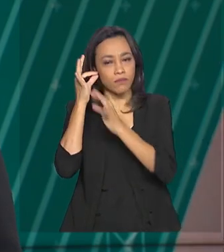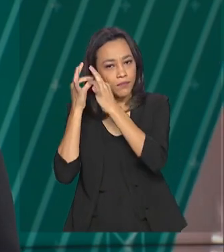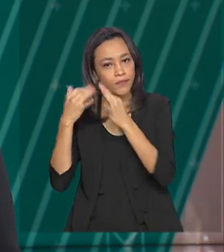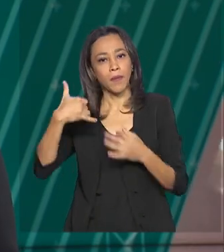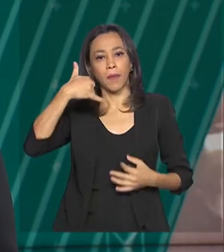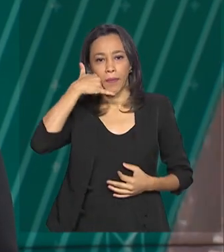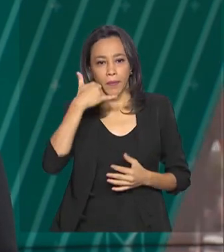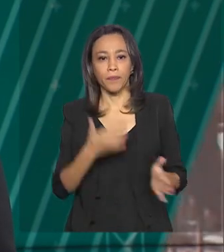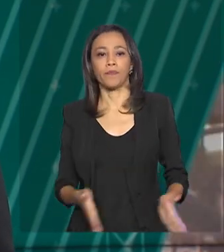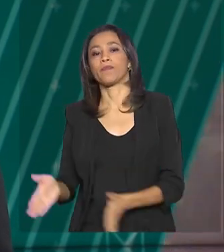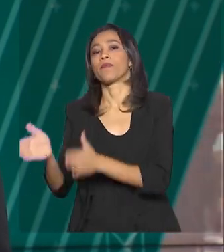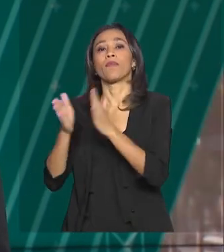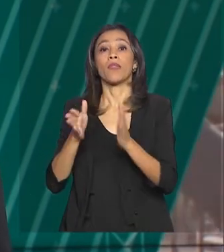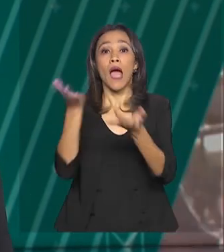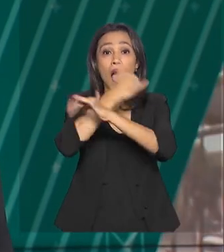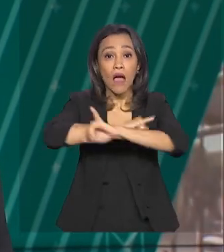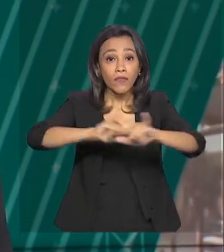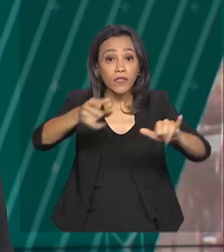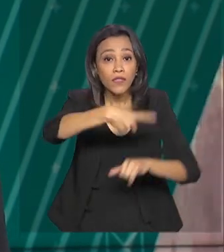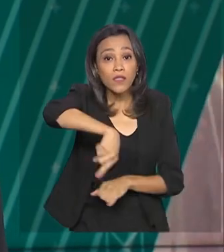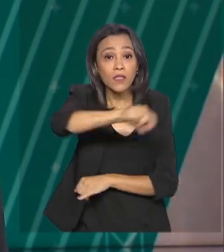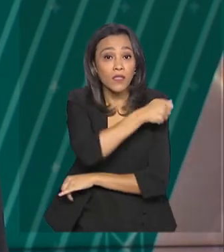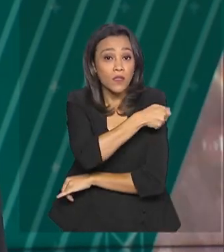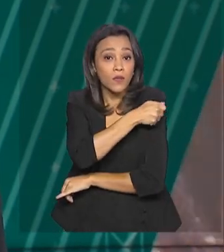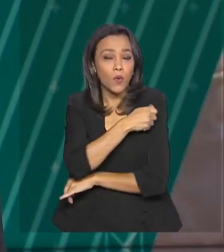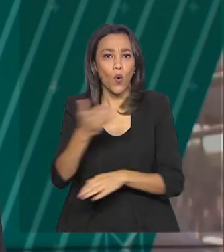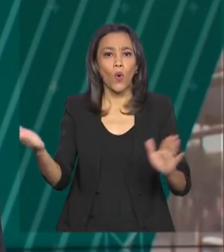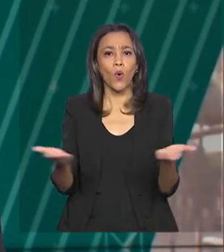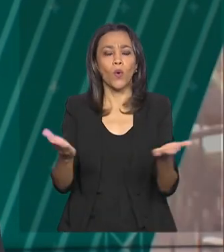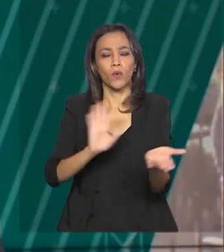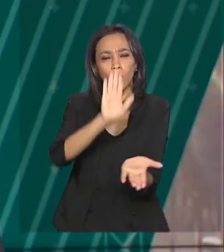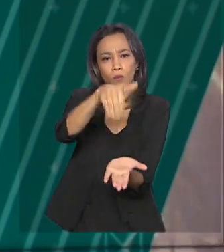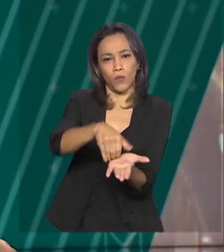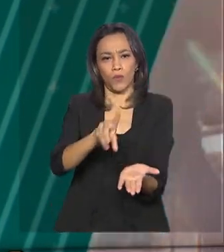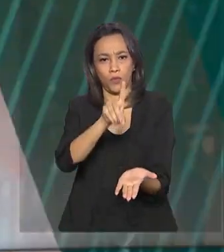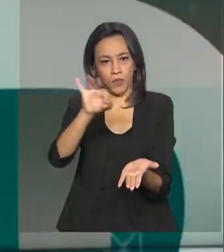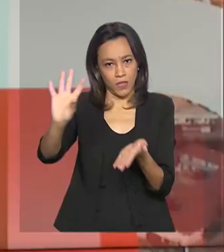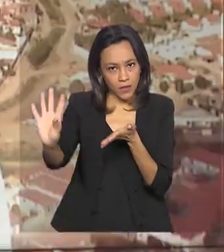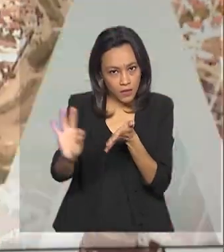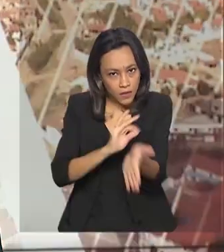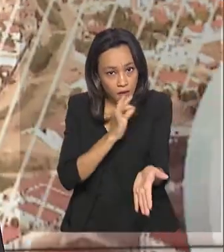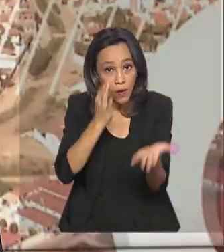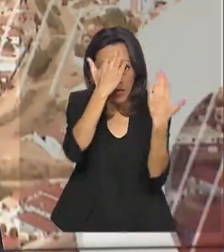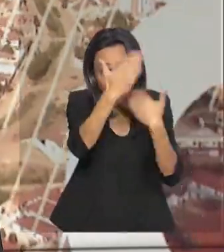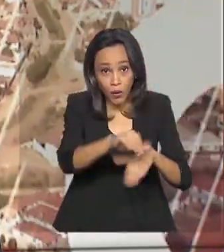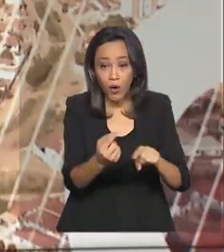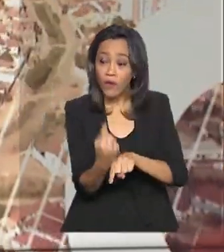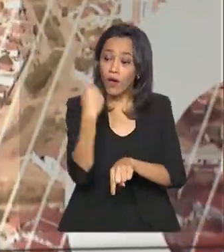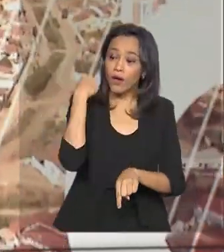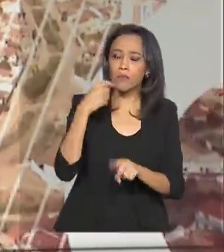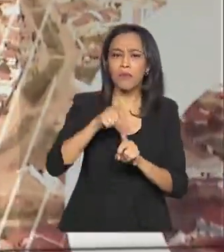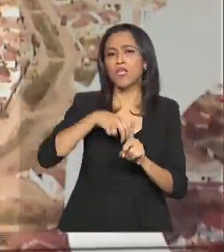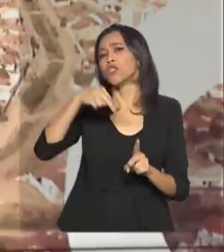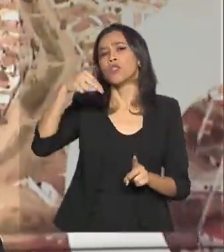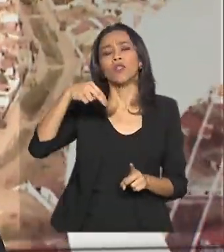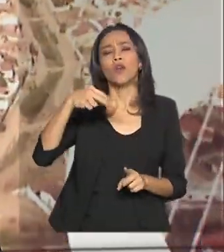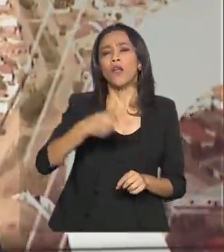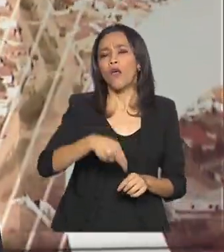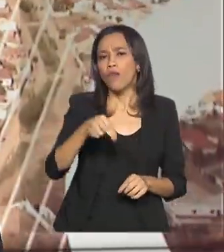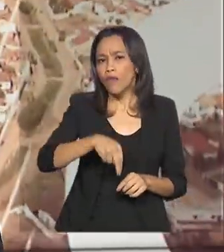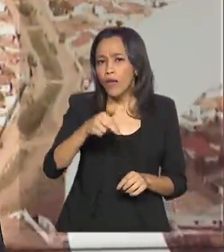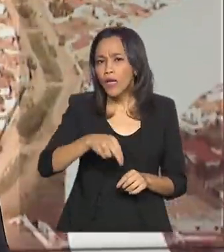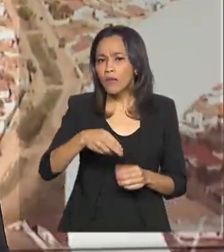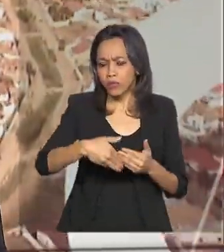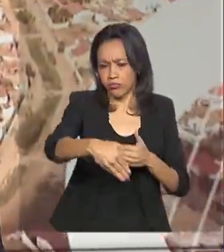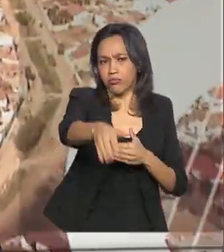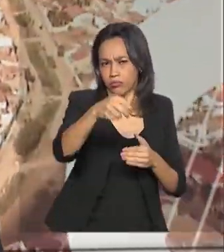E um aviso agora aos estudantes. Hoje é o último dia de inscrição para o Enem. As provas estavam marcadas para novembro, mas por causa dessa